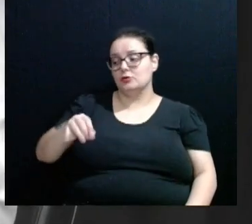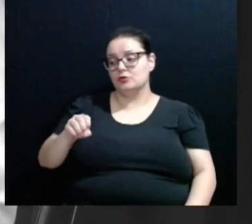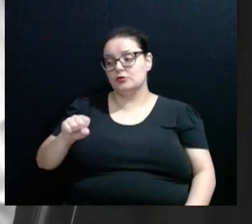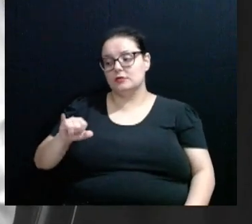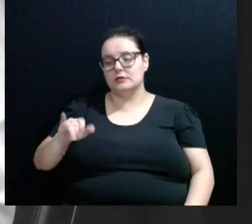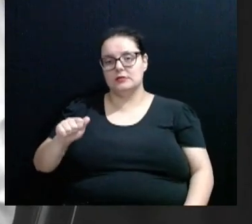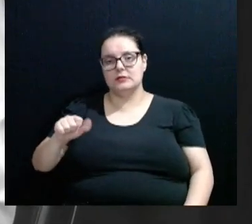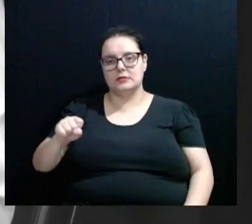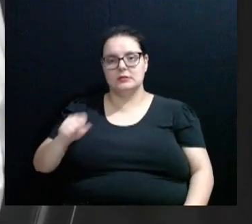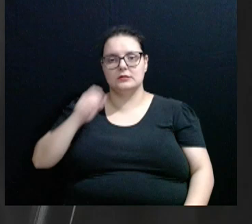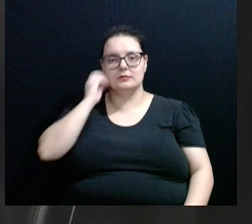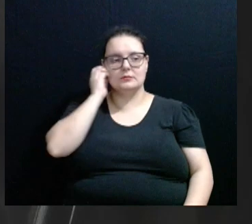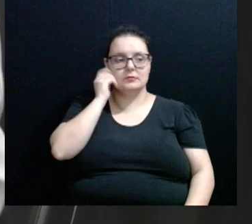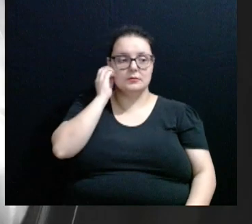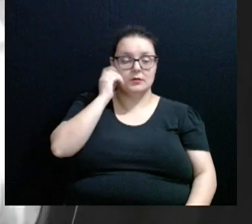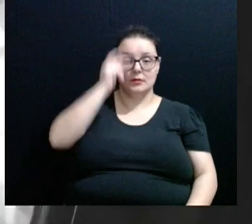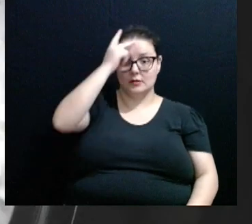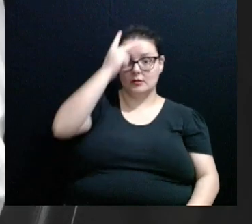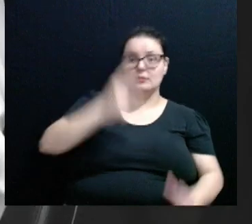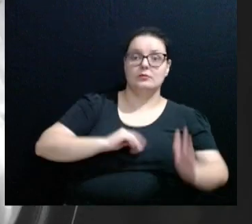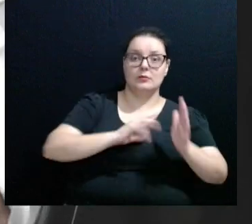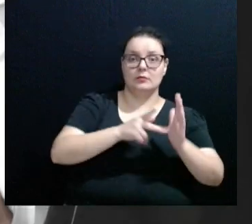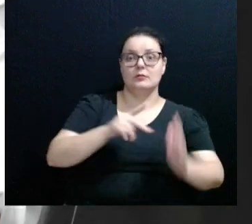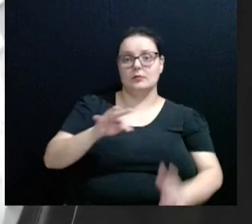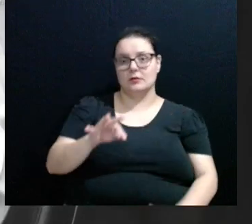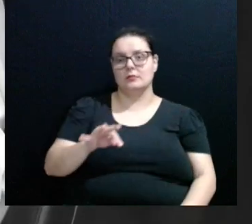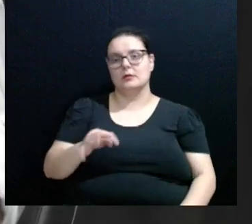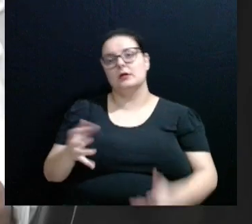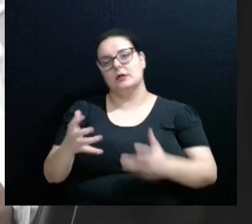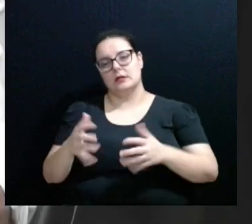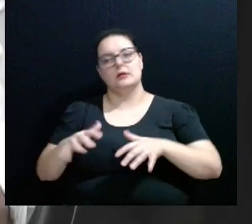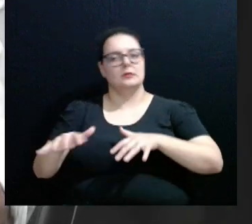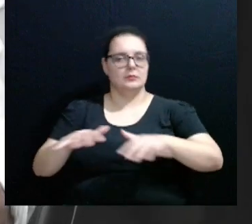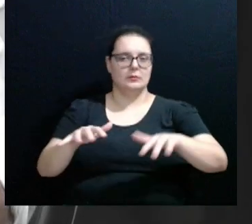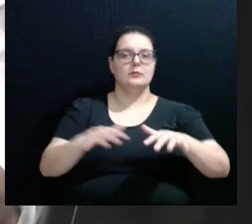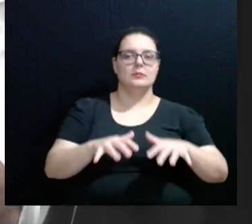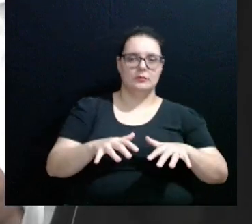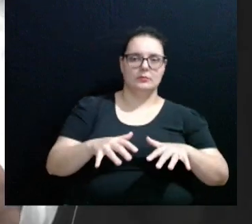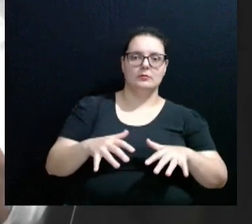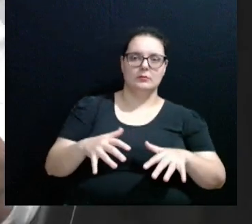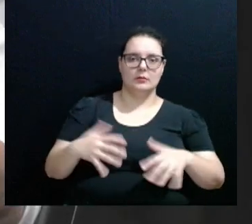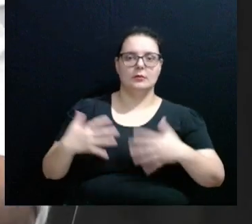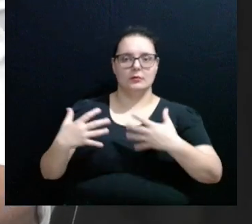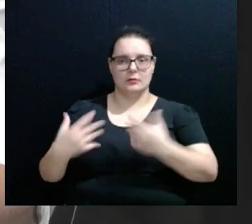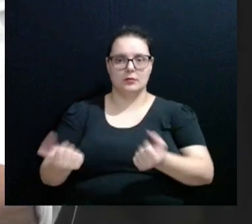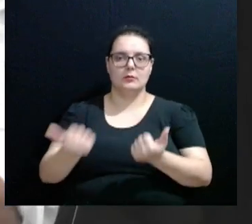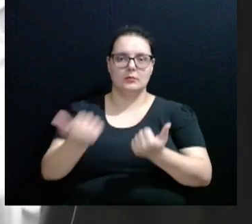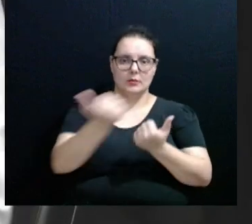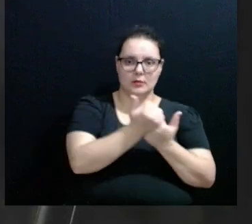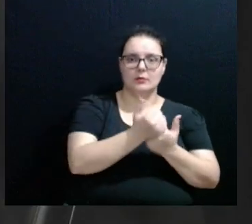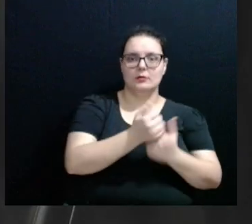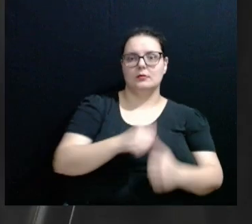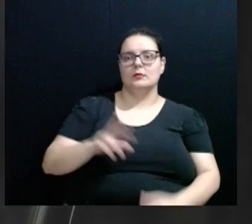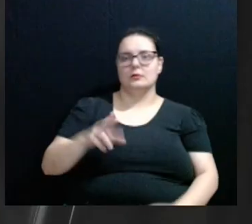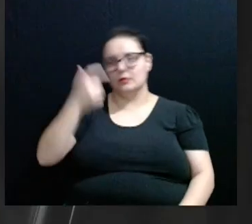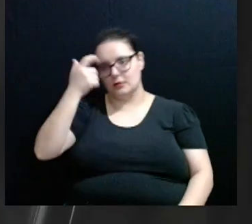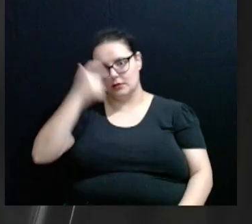próprio PT também, na época, quis fazer uma movimentação para assumir o cargo por conta que eu